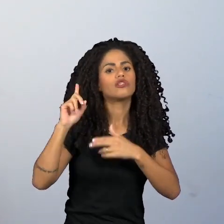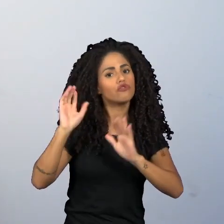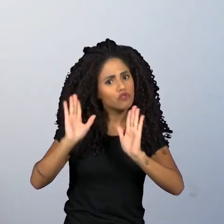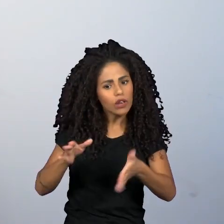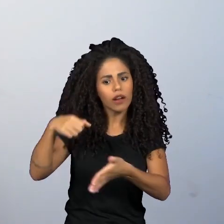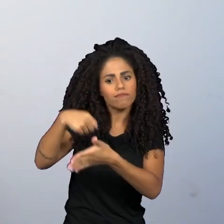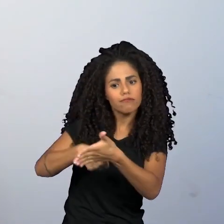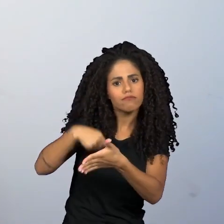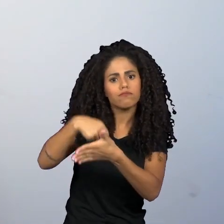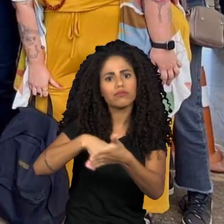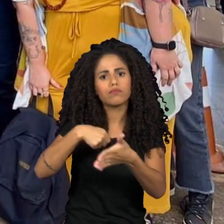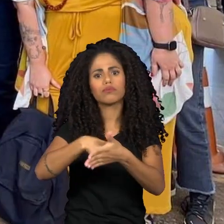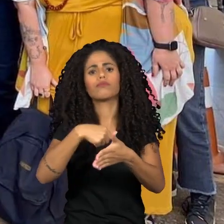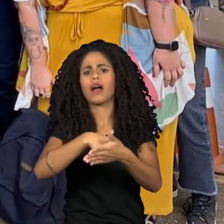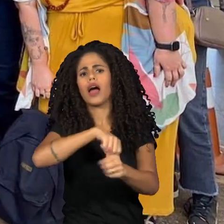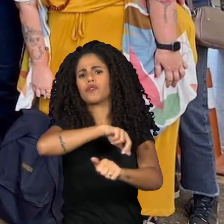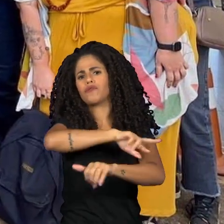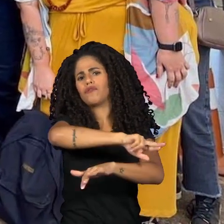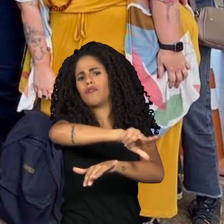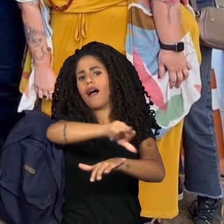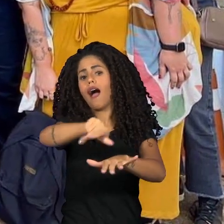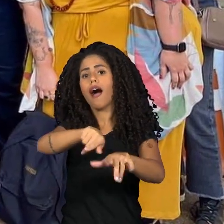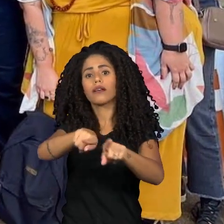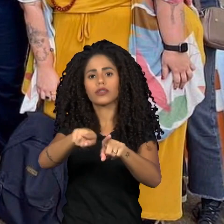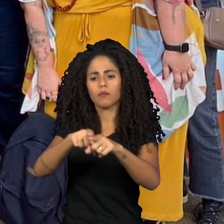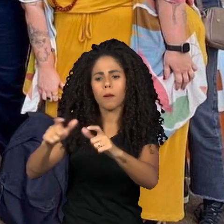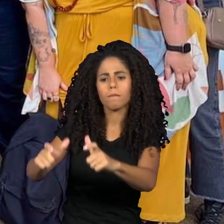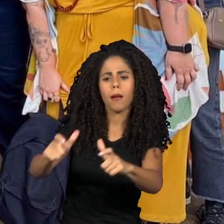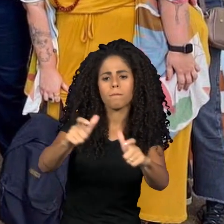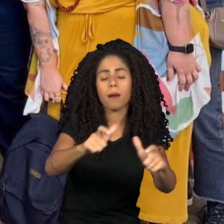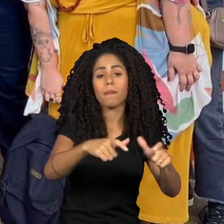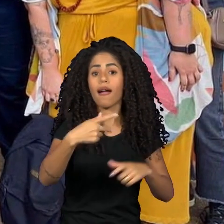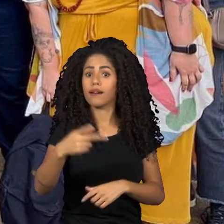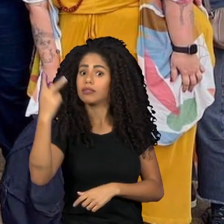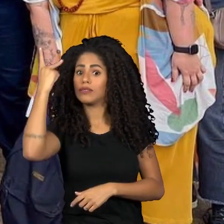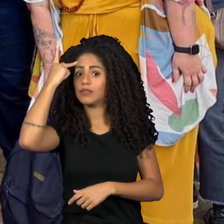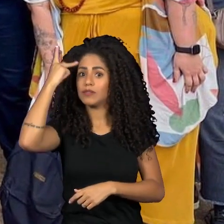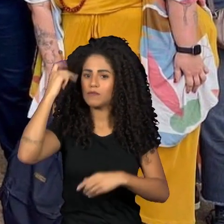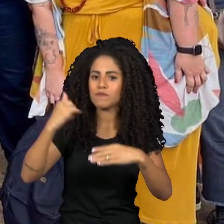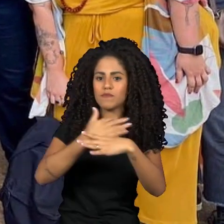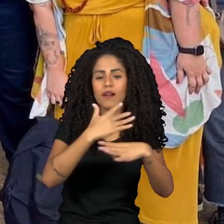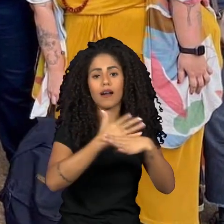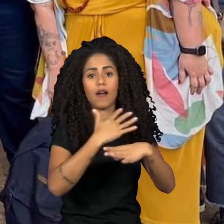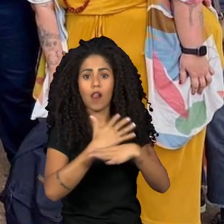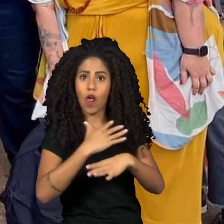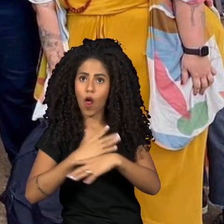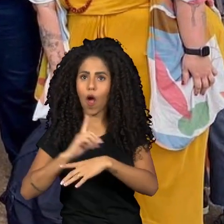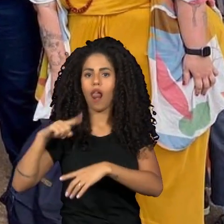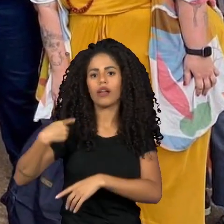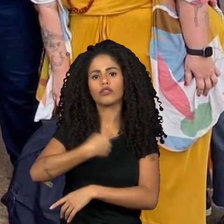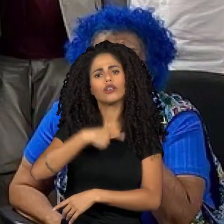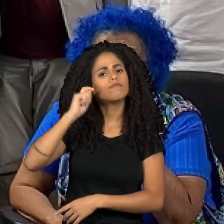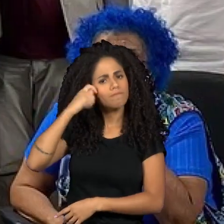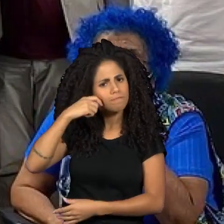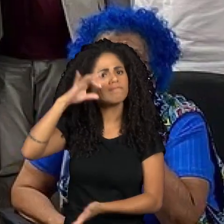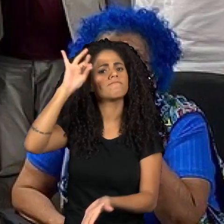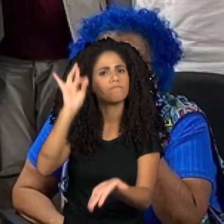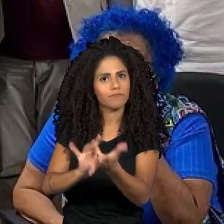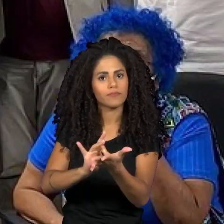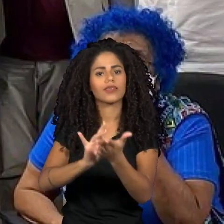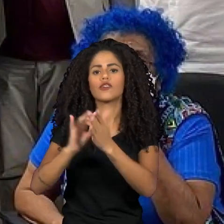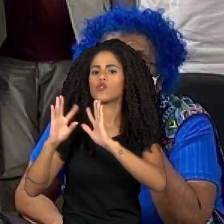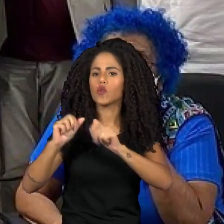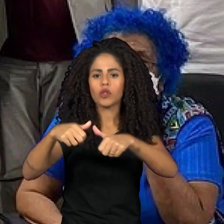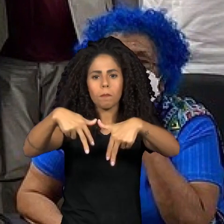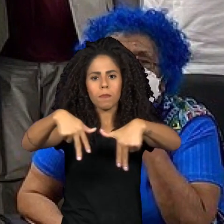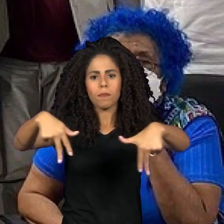de diferentes frentes em diferentes territórios aqui na cidade de São Paulo. A gente é uma mandata preta de verdade. Estou dizendo